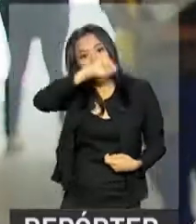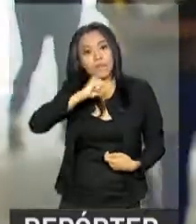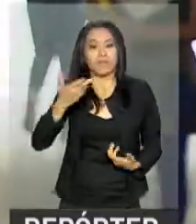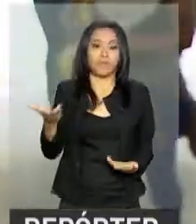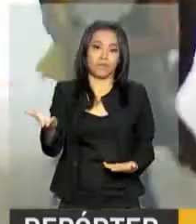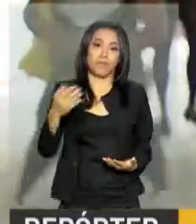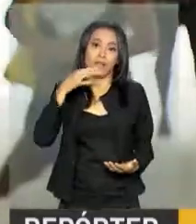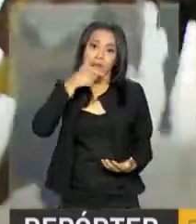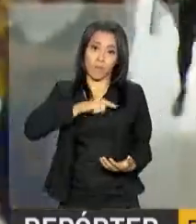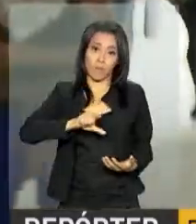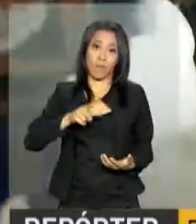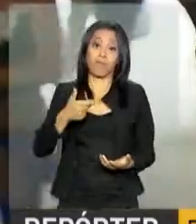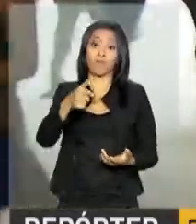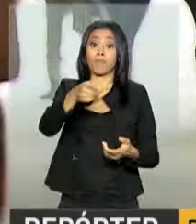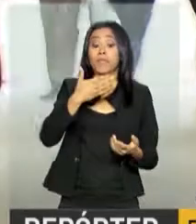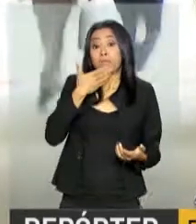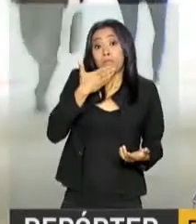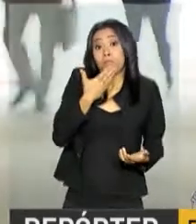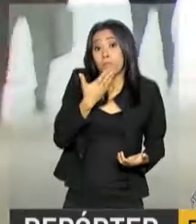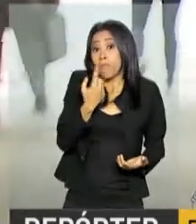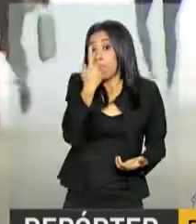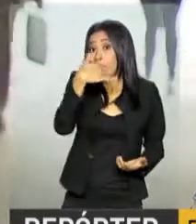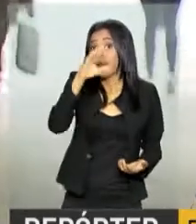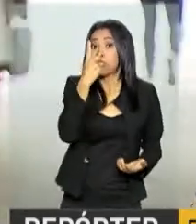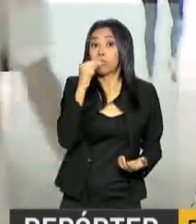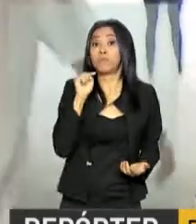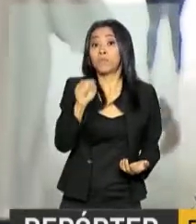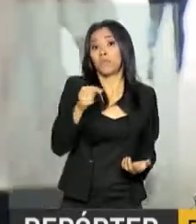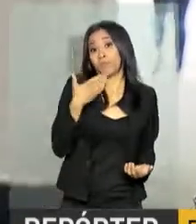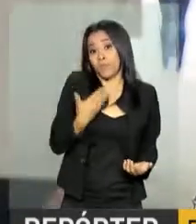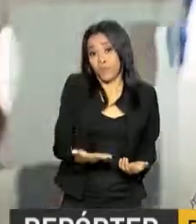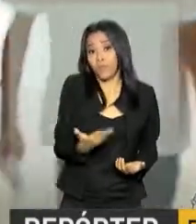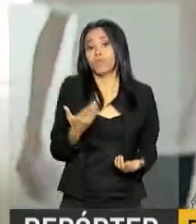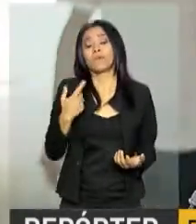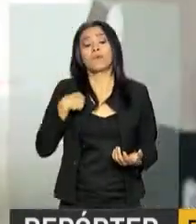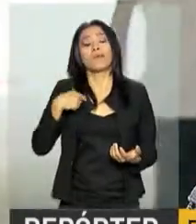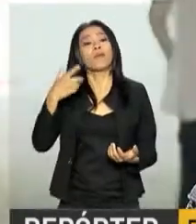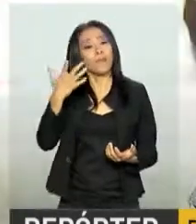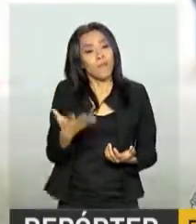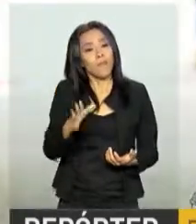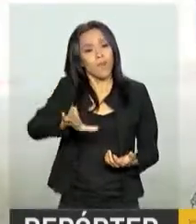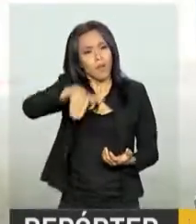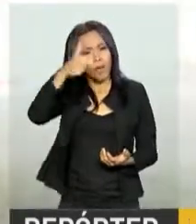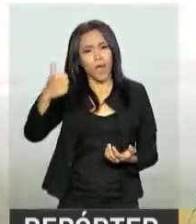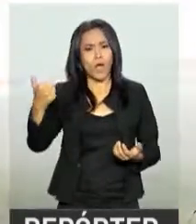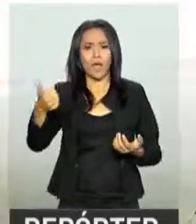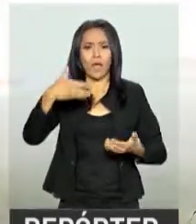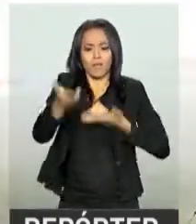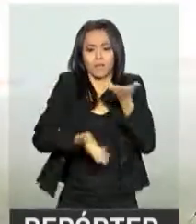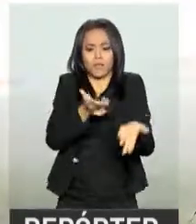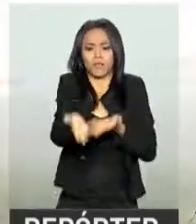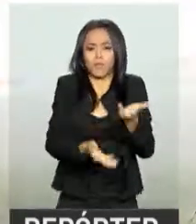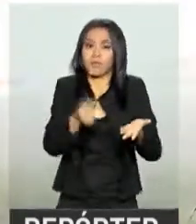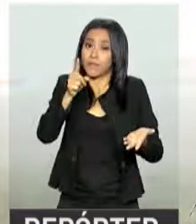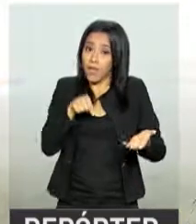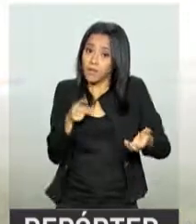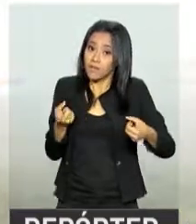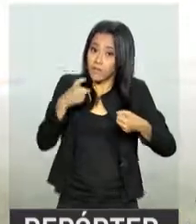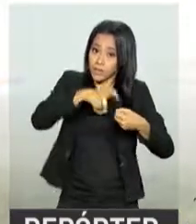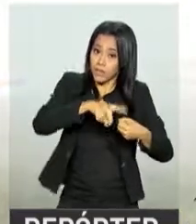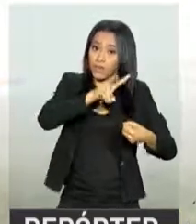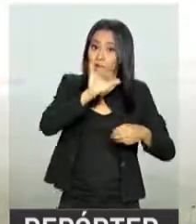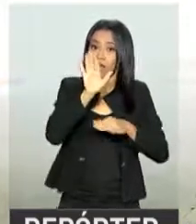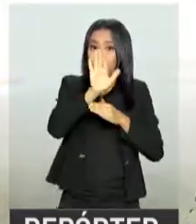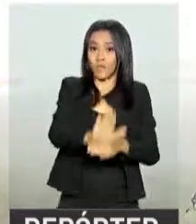de 80 mil pedidos pendentes o conare pretende melhorar o fluxo de atendimento e acredita que essa parceria vai beneficiar o estado